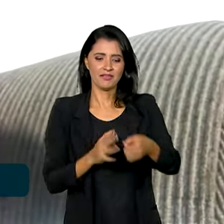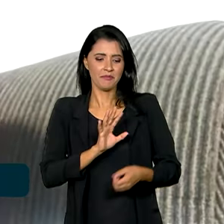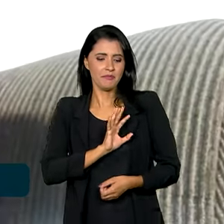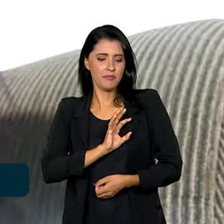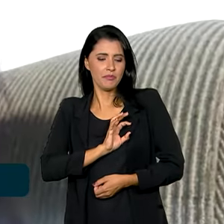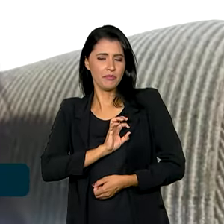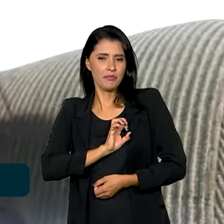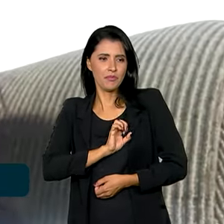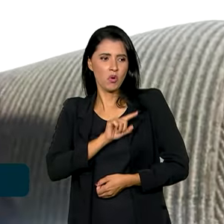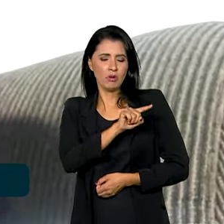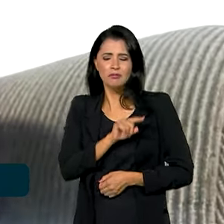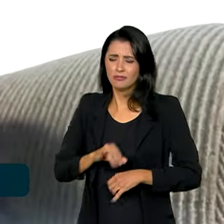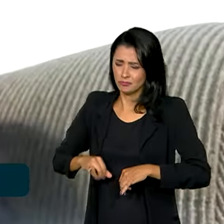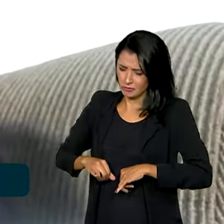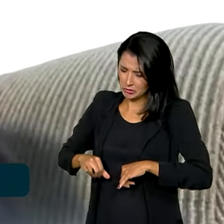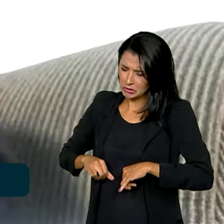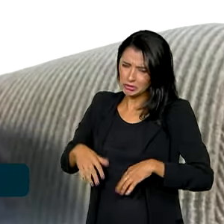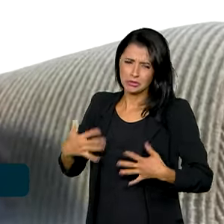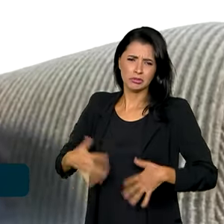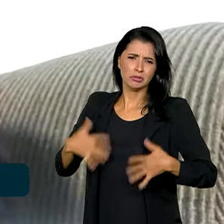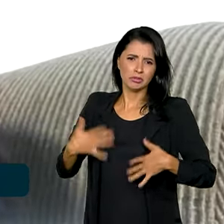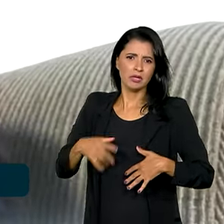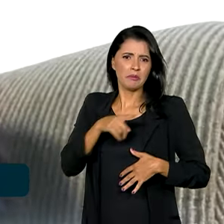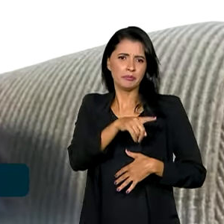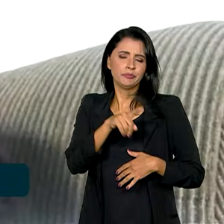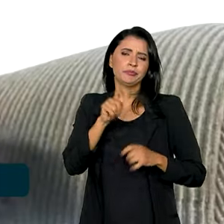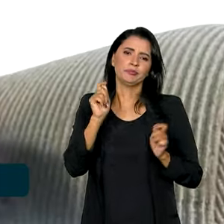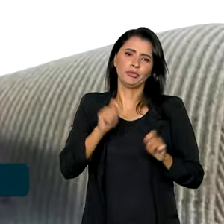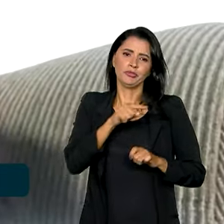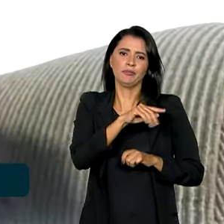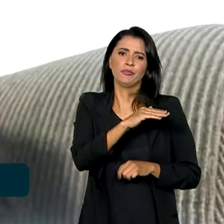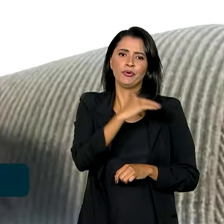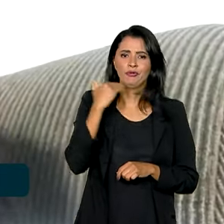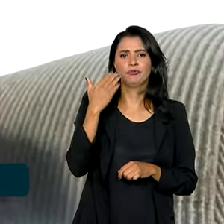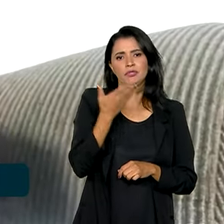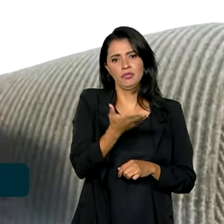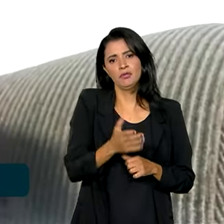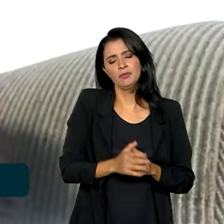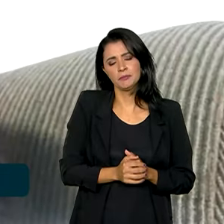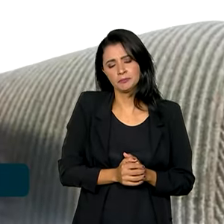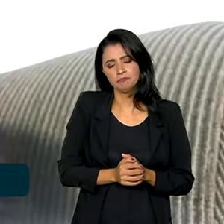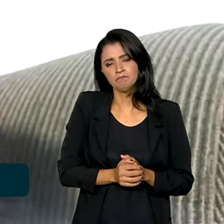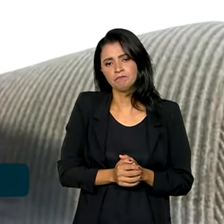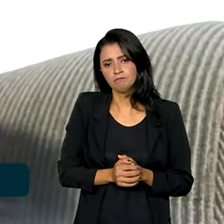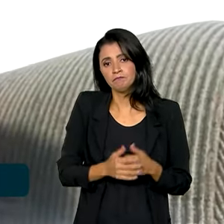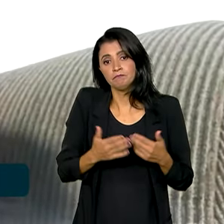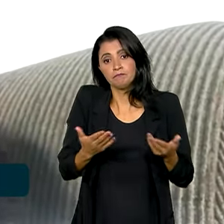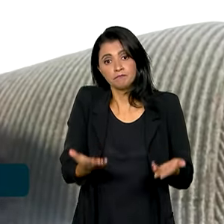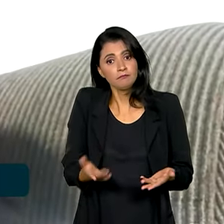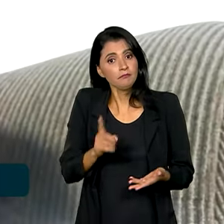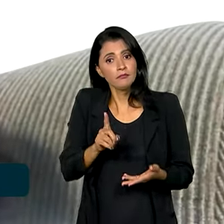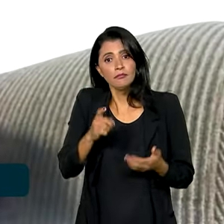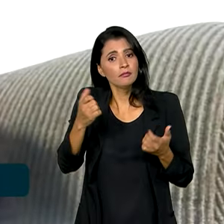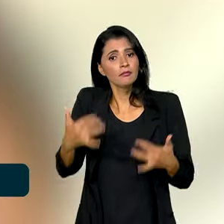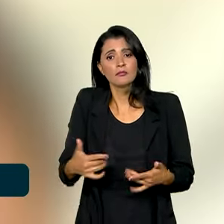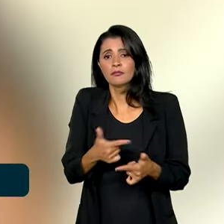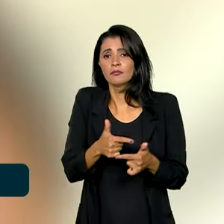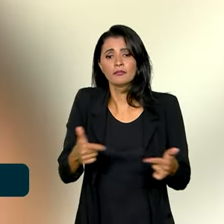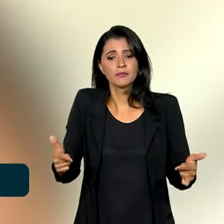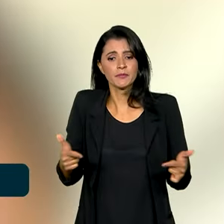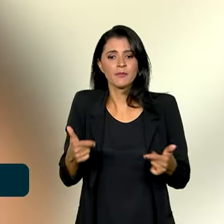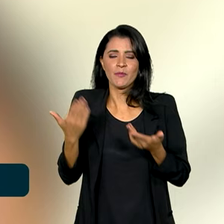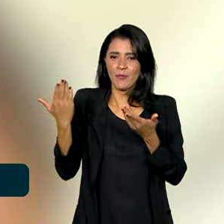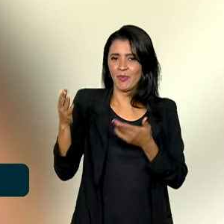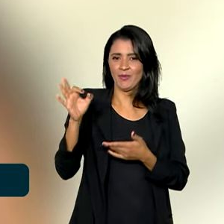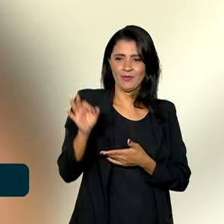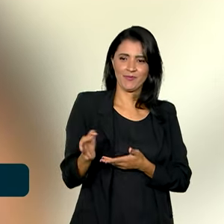te tirar de um sofrimento que poderia te levar à morte, né? Não tem explicação. E